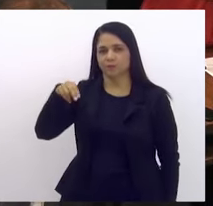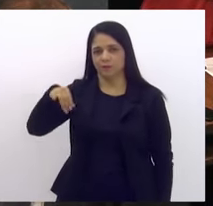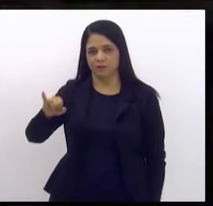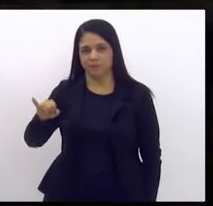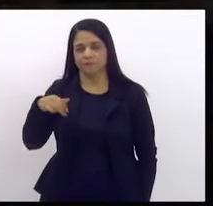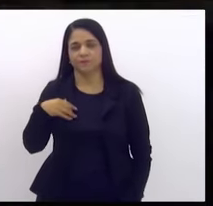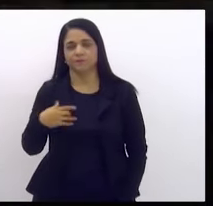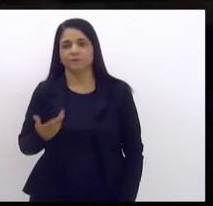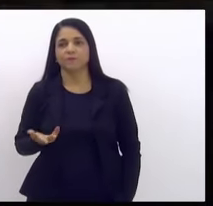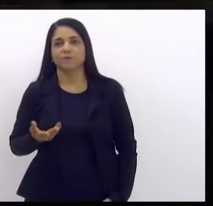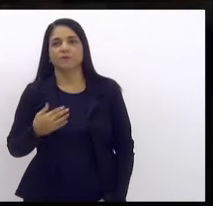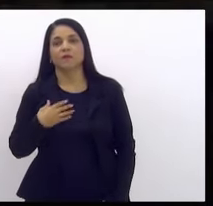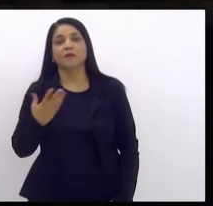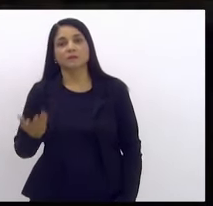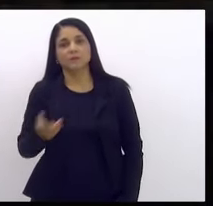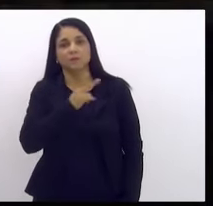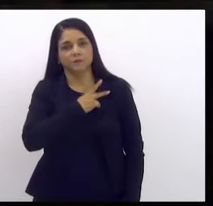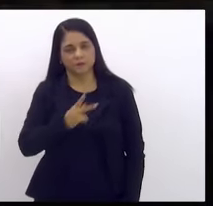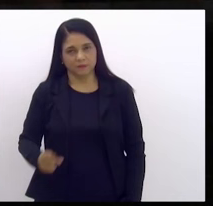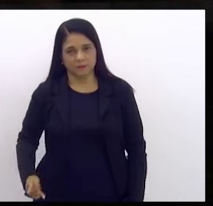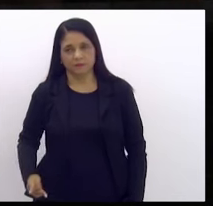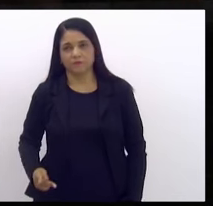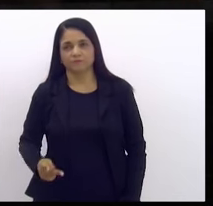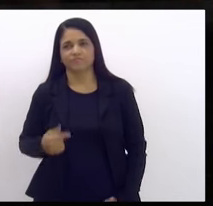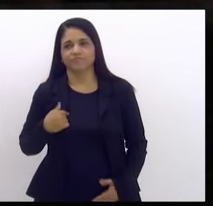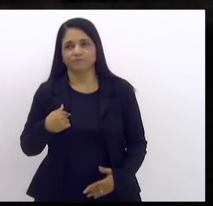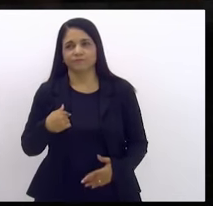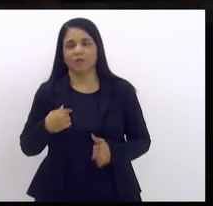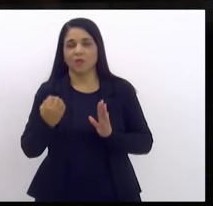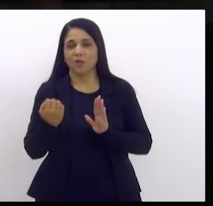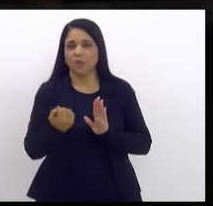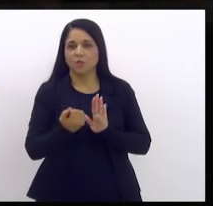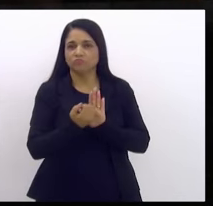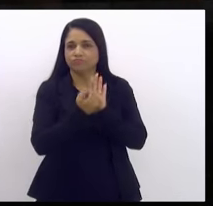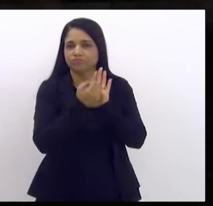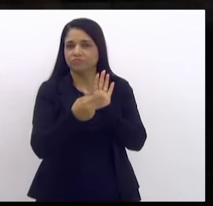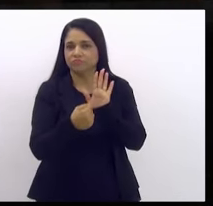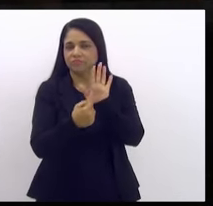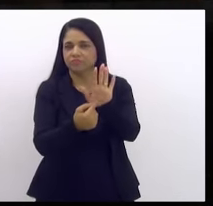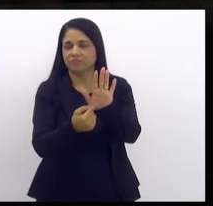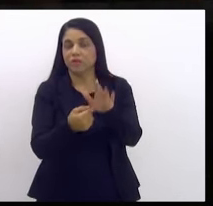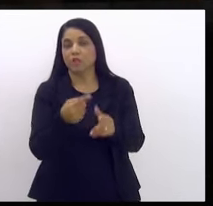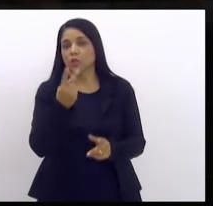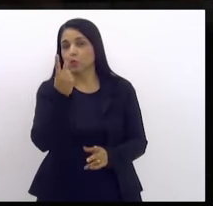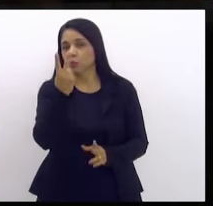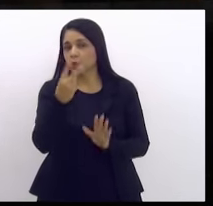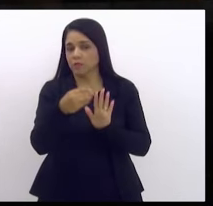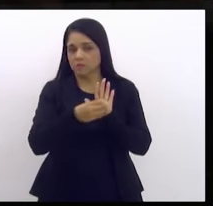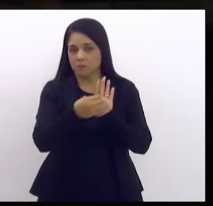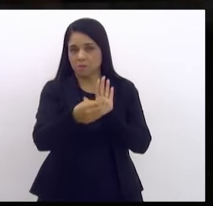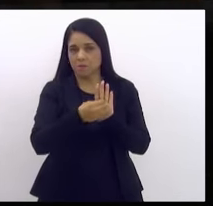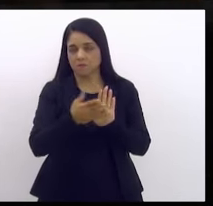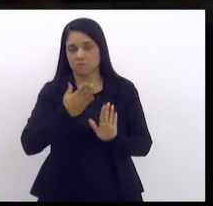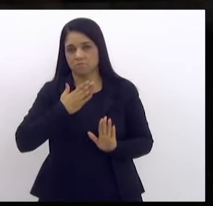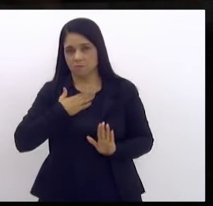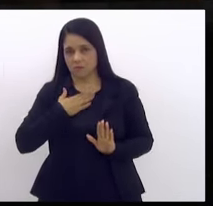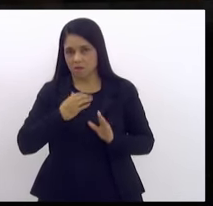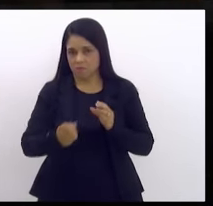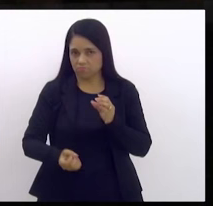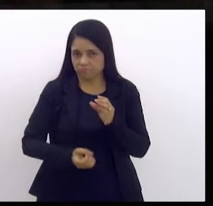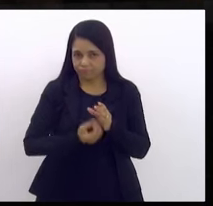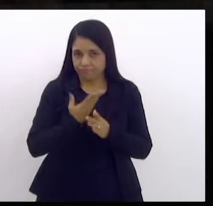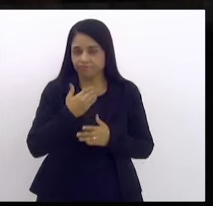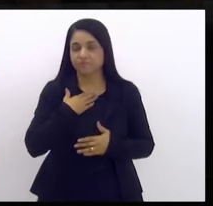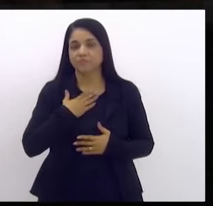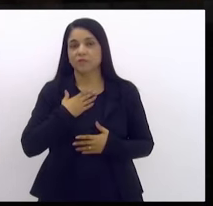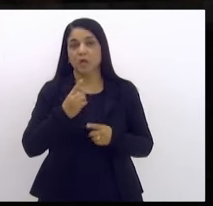Senhor presidente, eu destaquei duas emendas de minha autoria, a